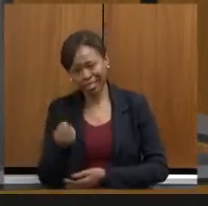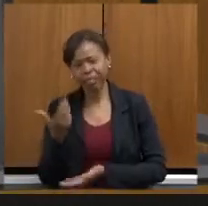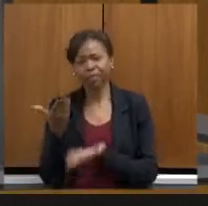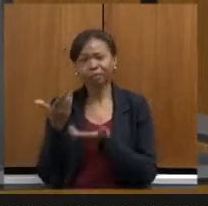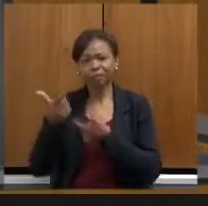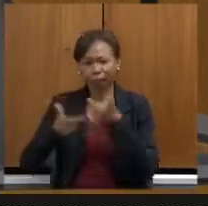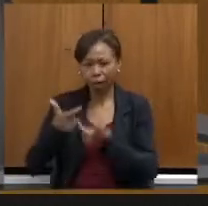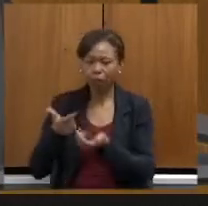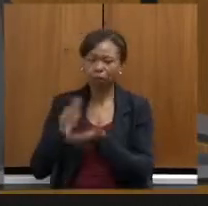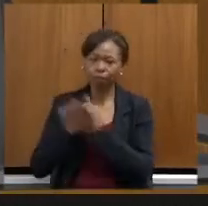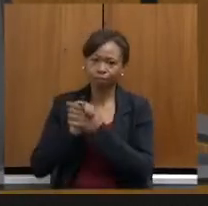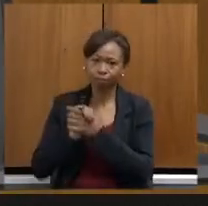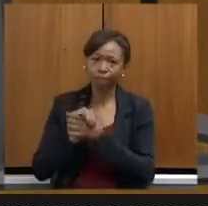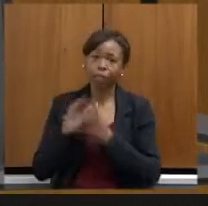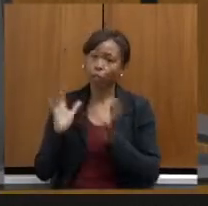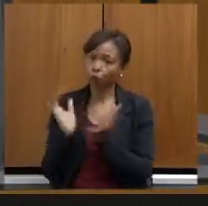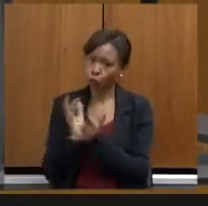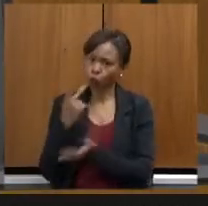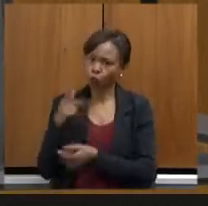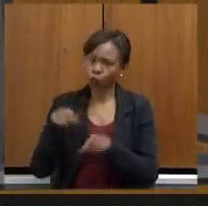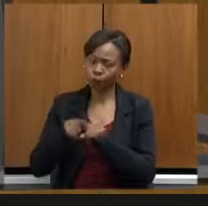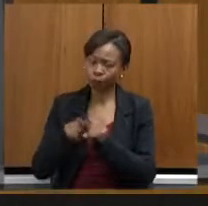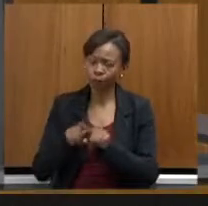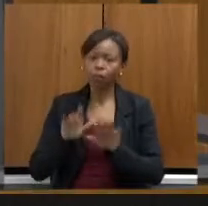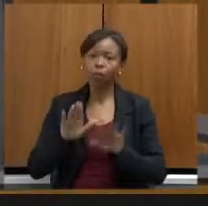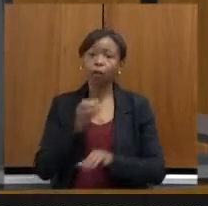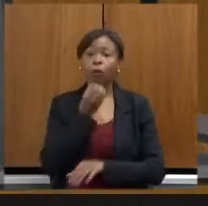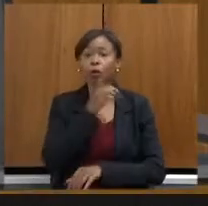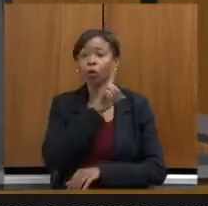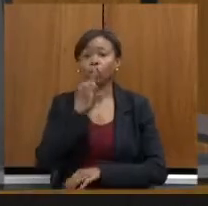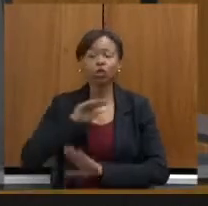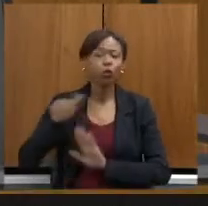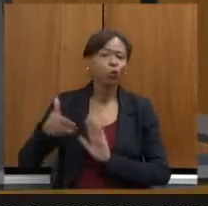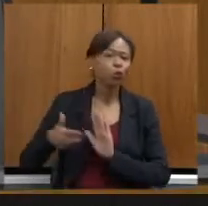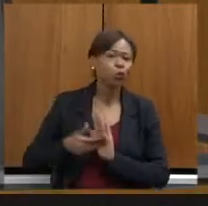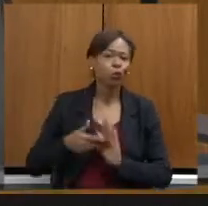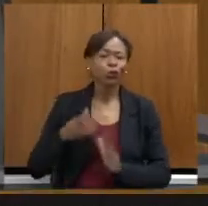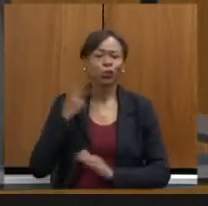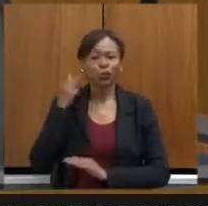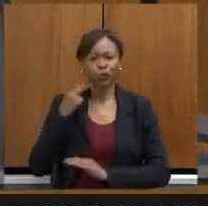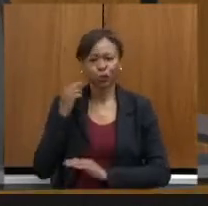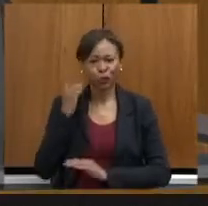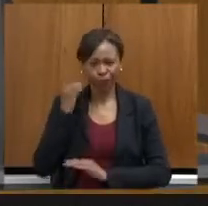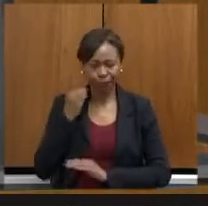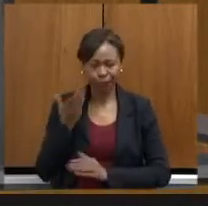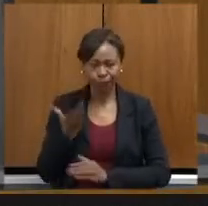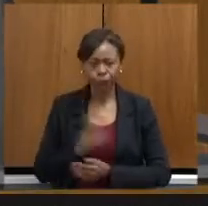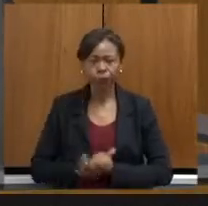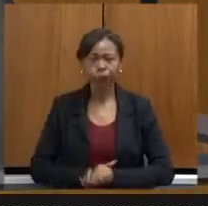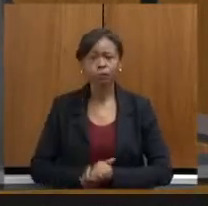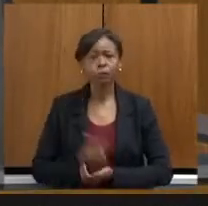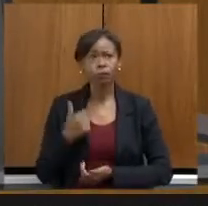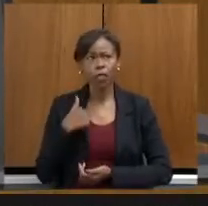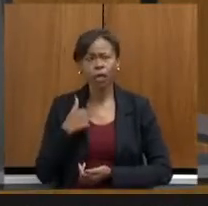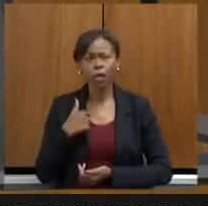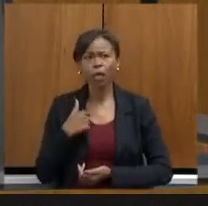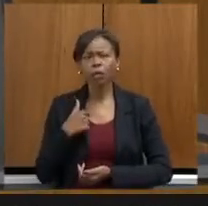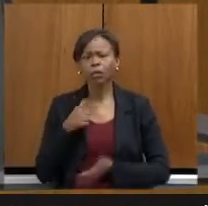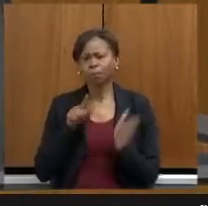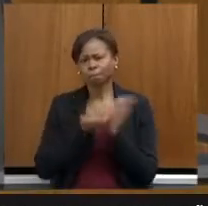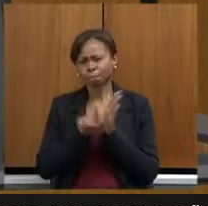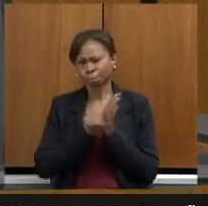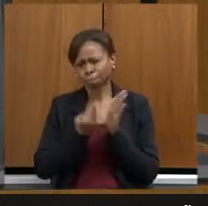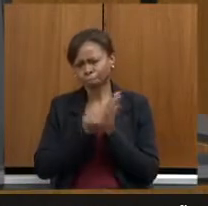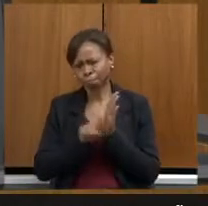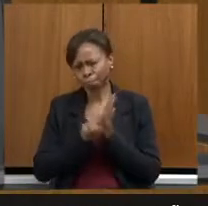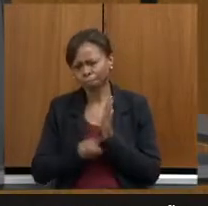cumprimentar toda a equipe que o acompanha também um bom dia a todos os nossos colegas parlamentares eu vou concentrar as minhas